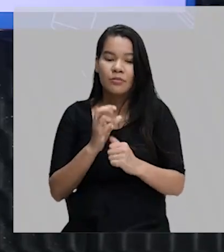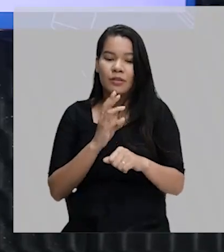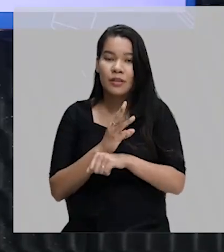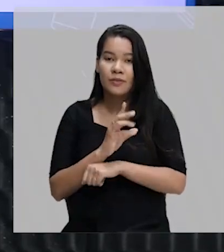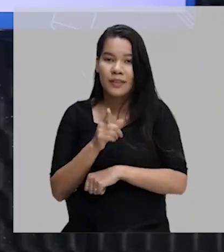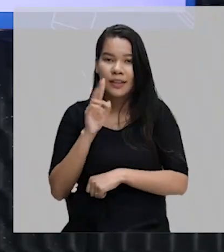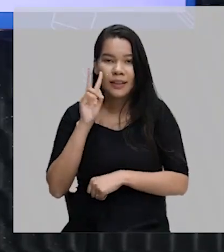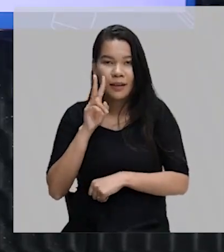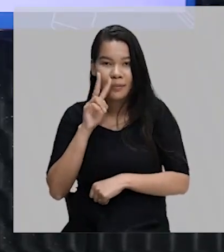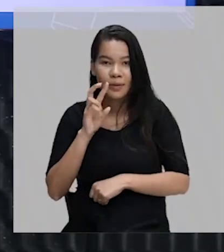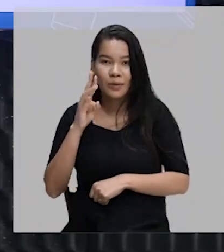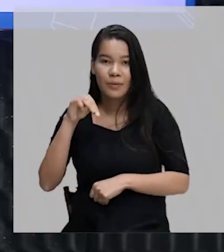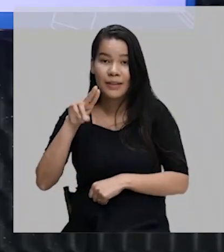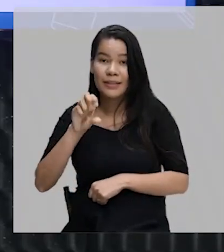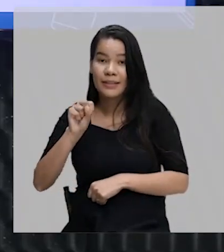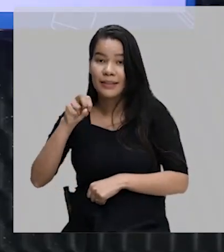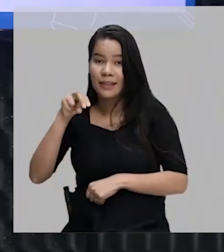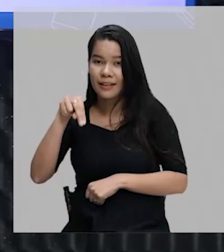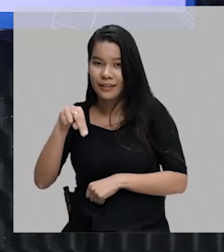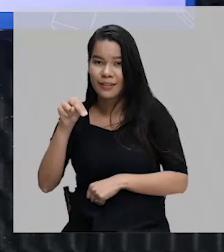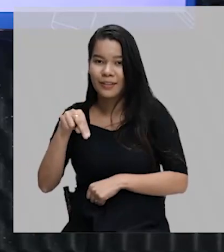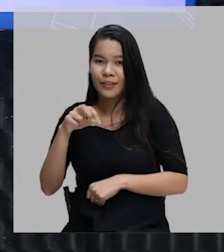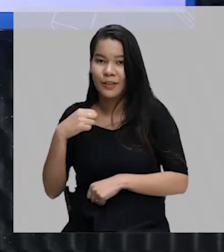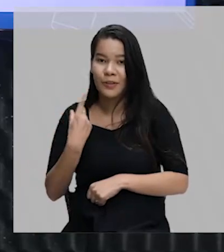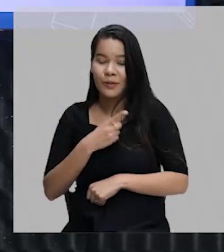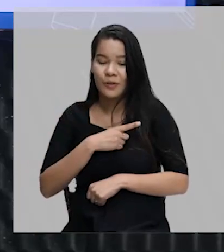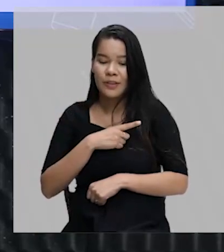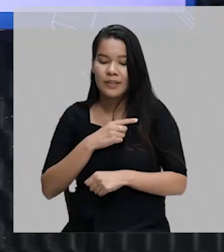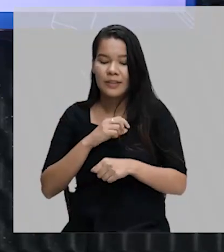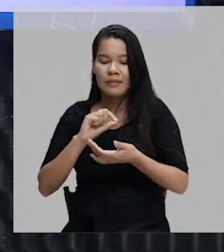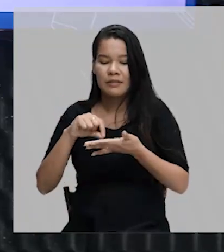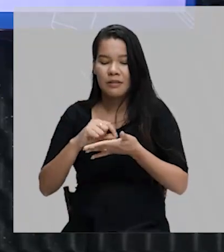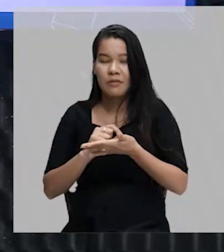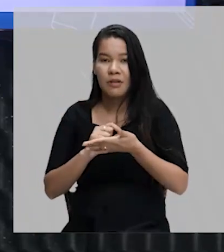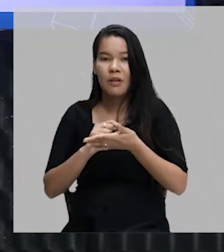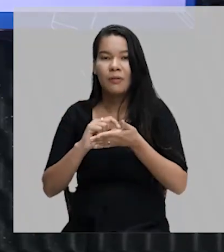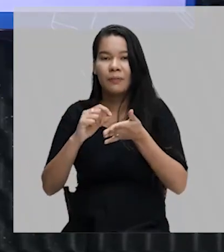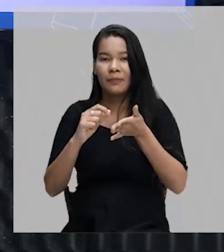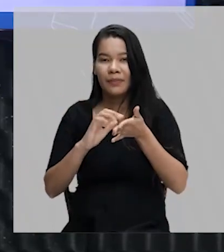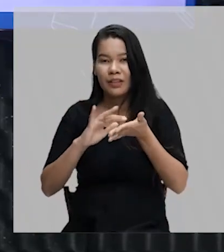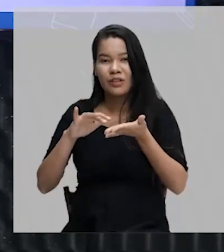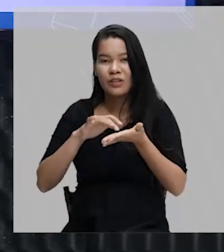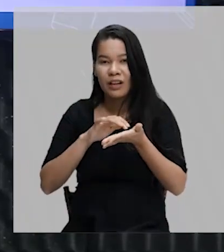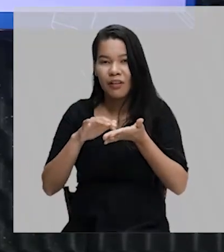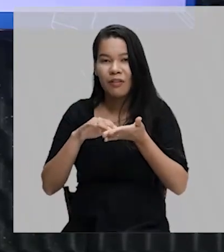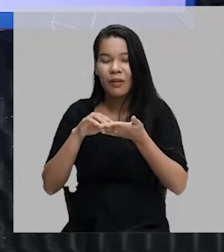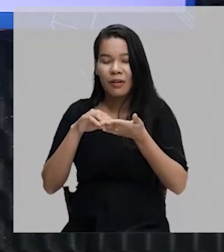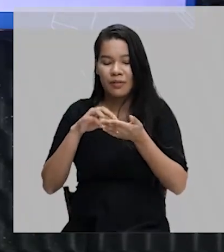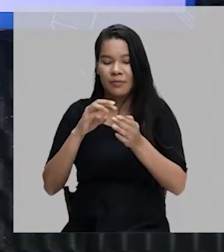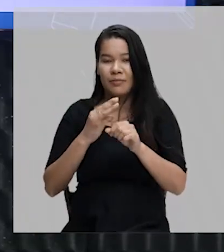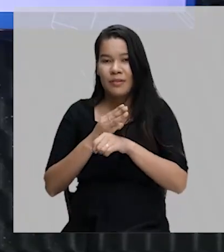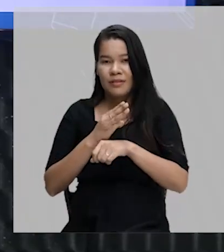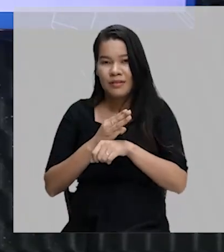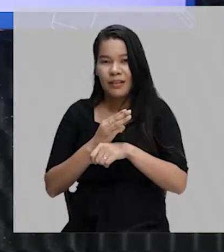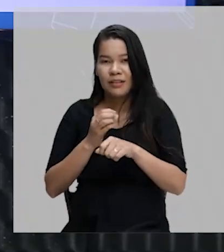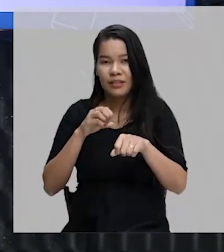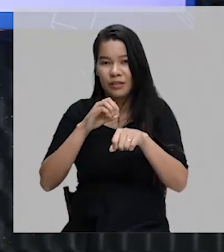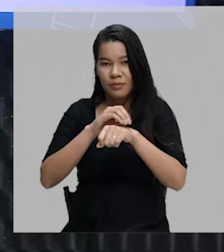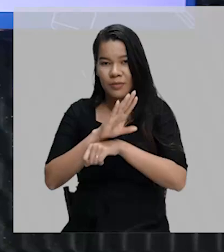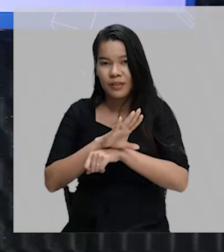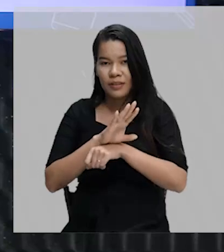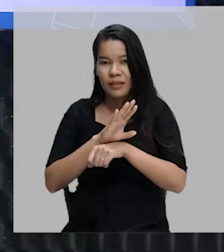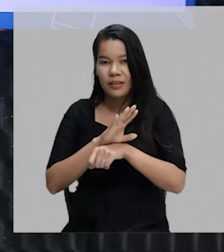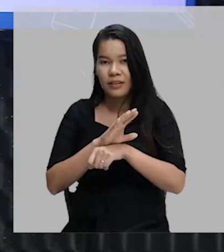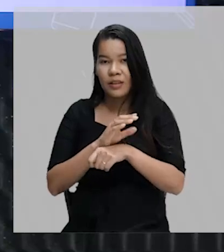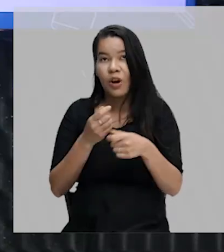MSN? Pois é, que a gente mandava mensagens, tá, de MSN, que nós poderíamos associar hoje ao